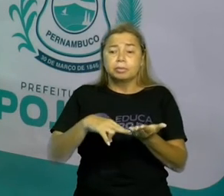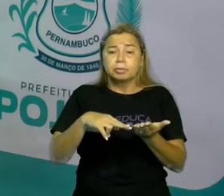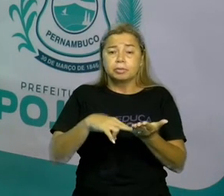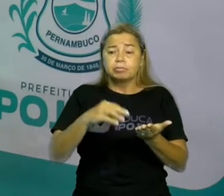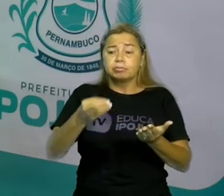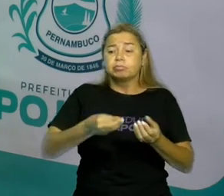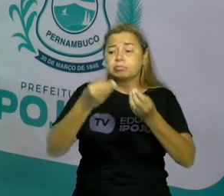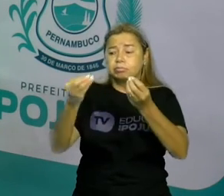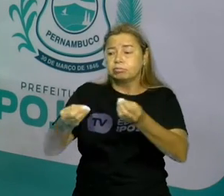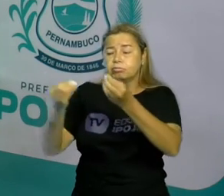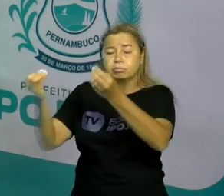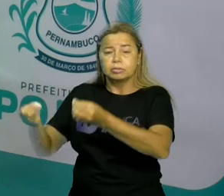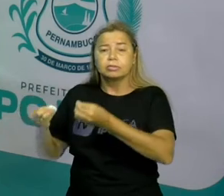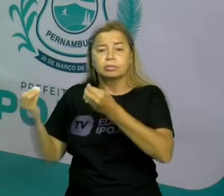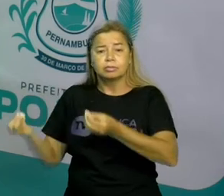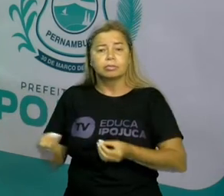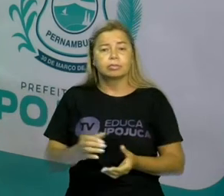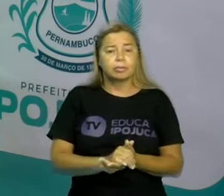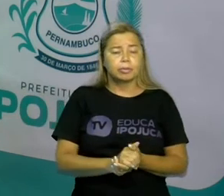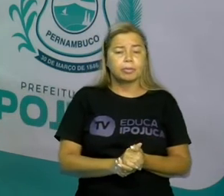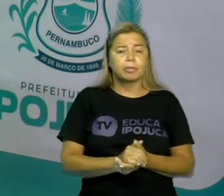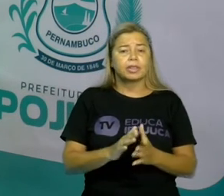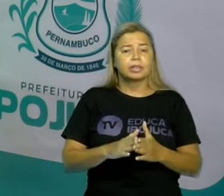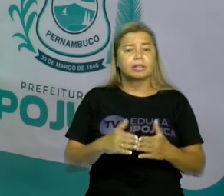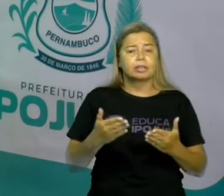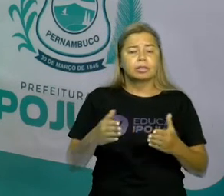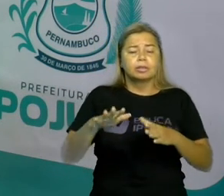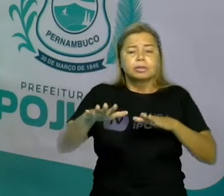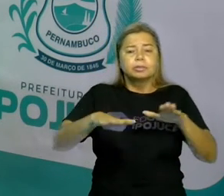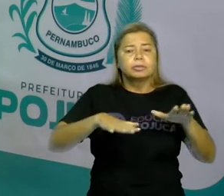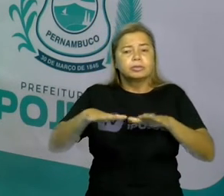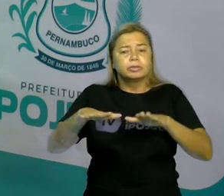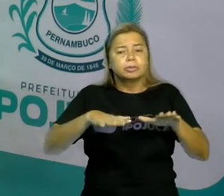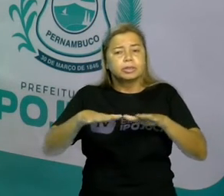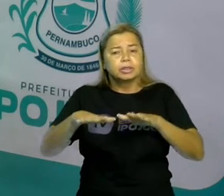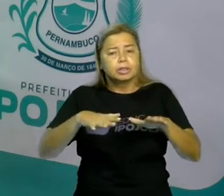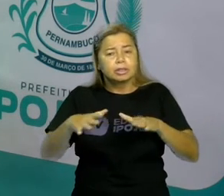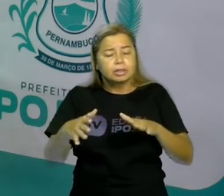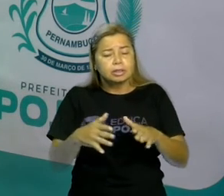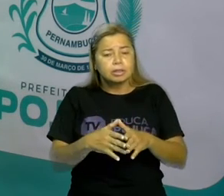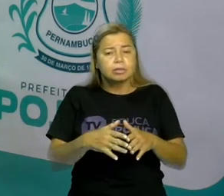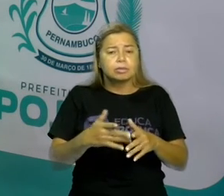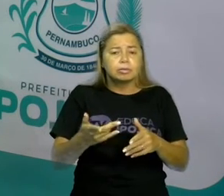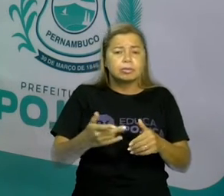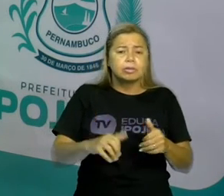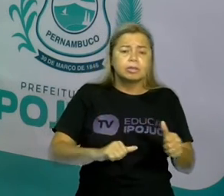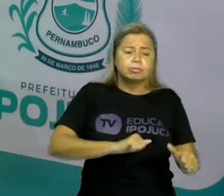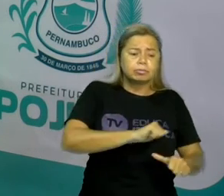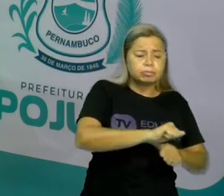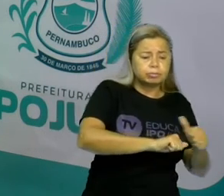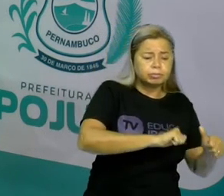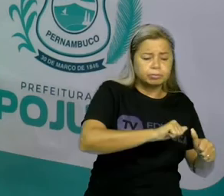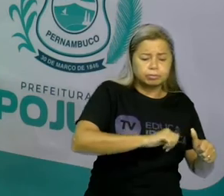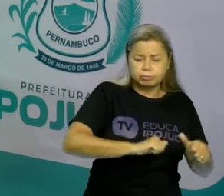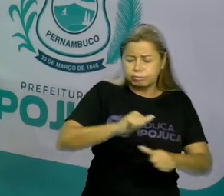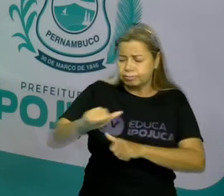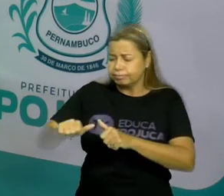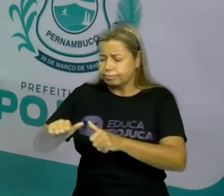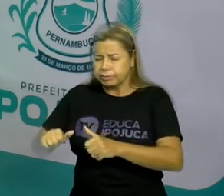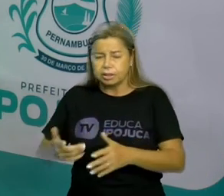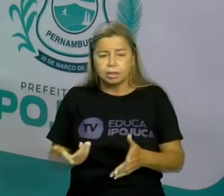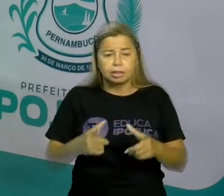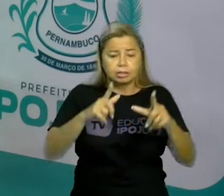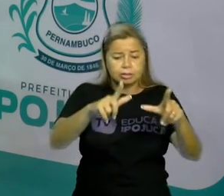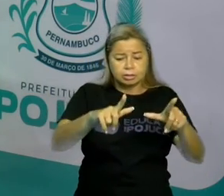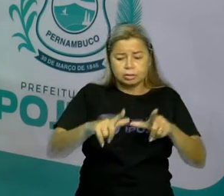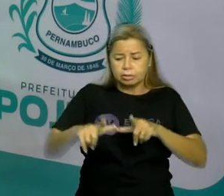entregas, certo? Então, movimentação é o deslocamento de uma pessoa ou de um